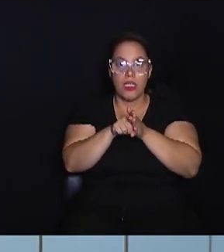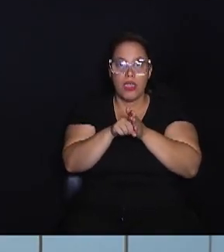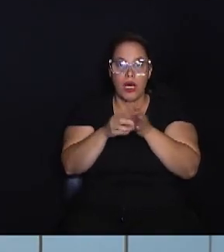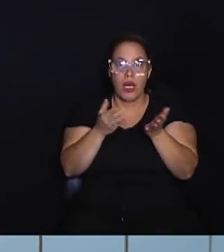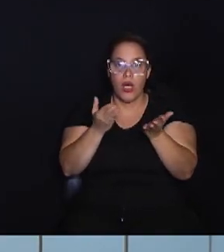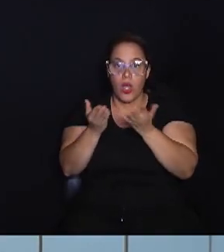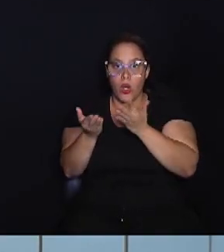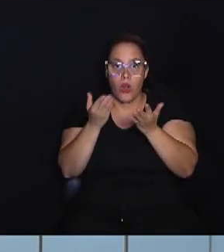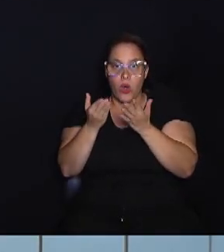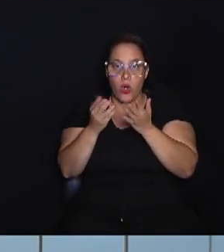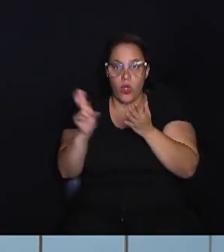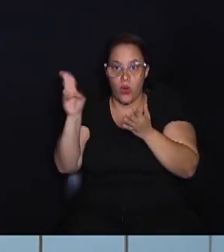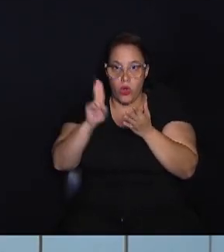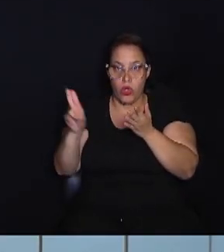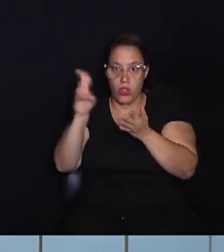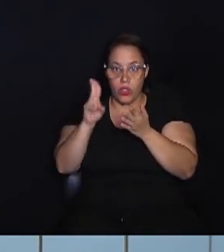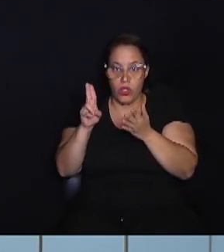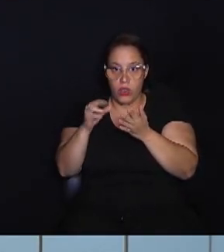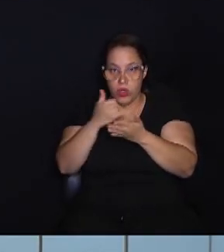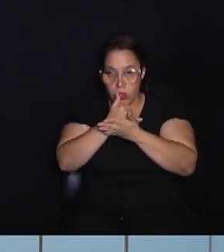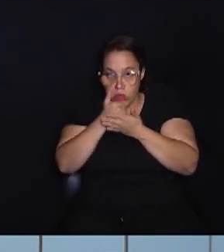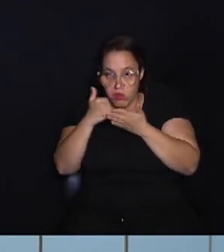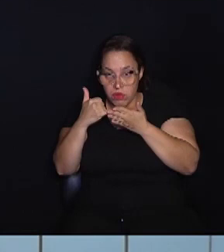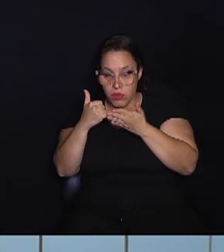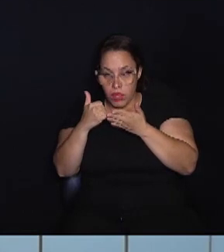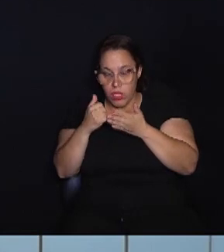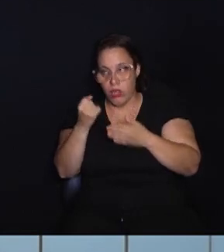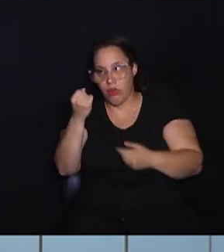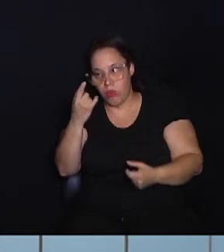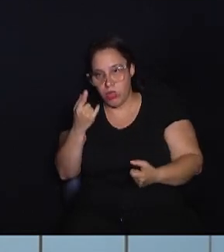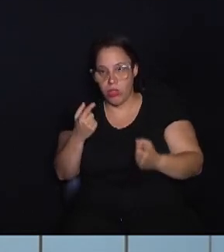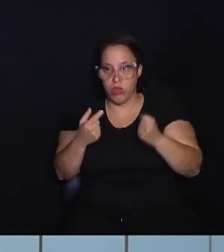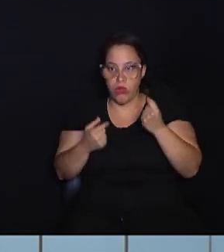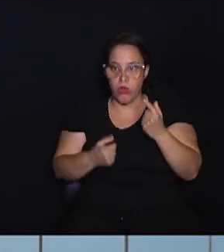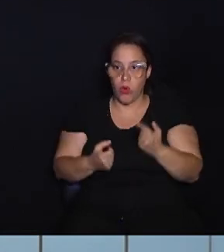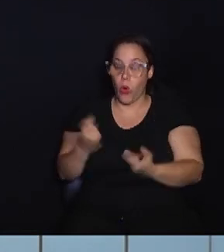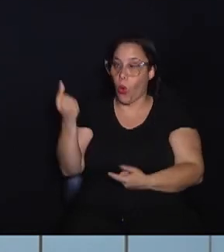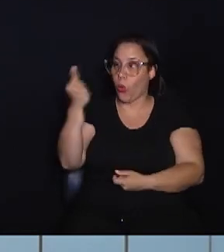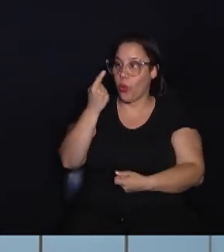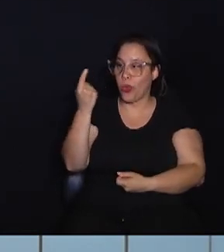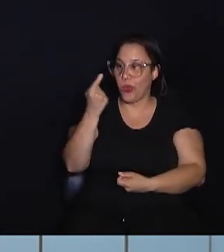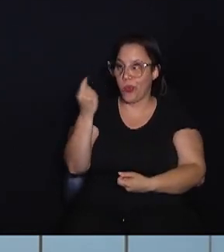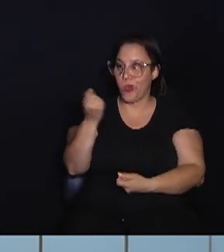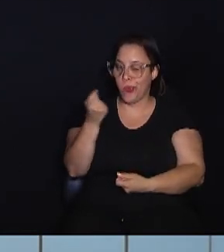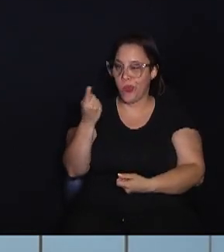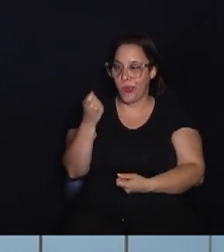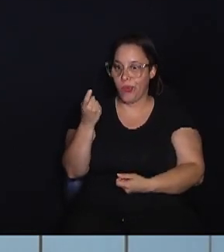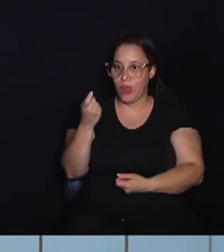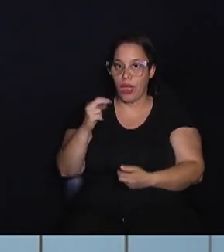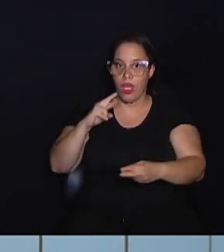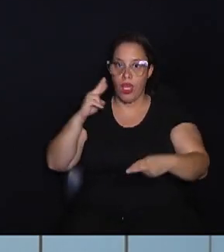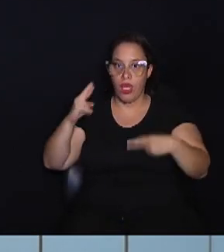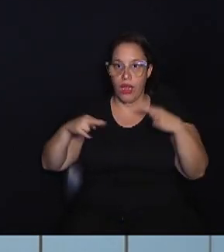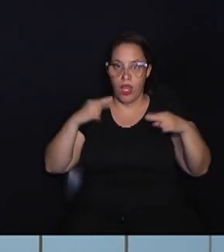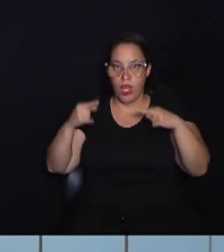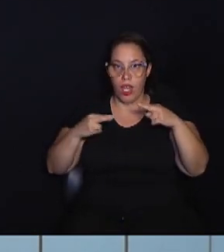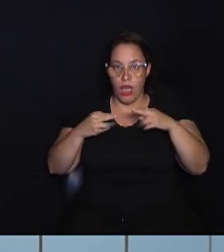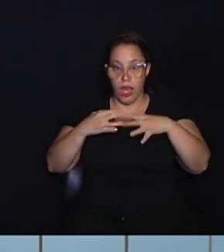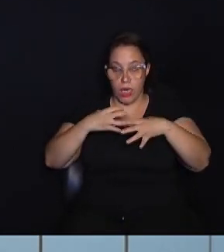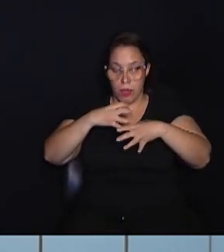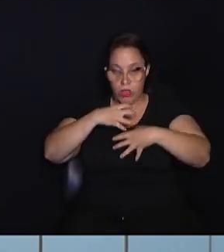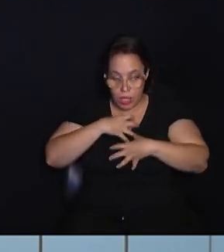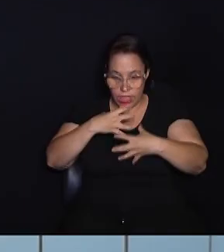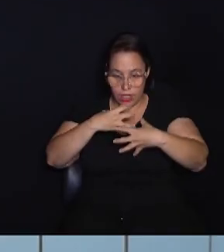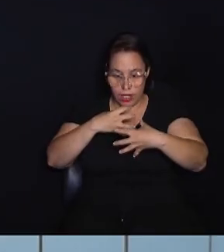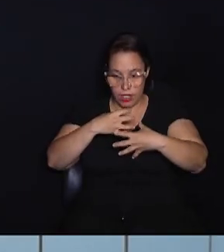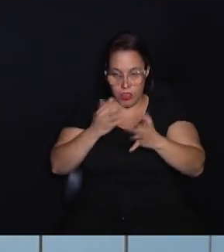associar o uso ou não uso de droga a alguns fatores. Um dos fatores era a religiosidade, a espiritualidade. E